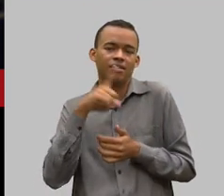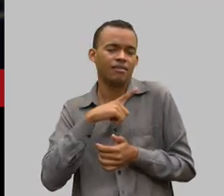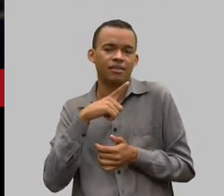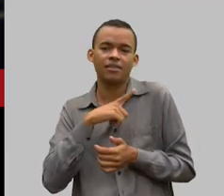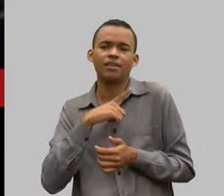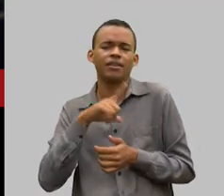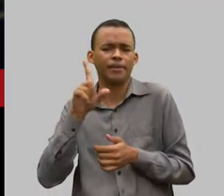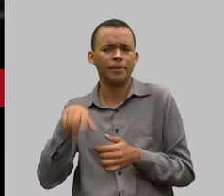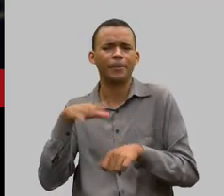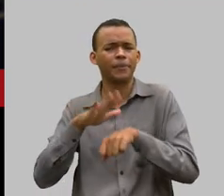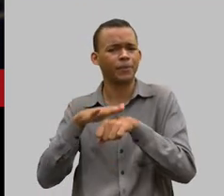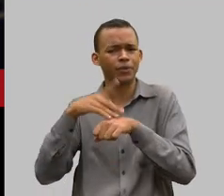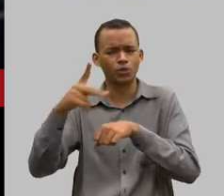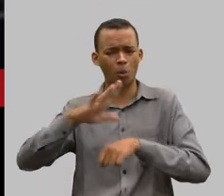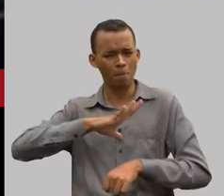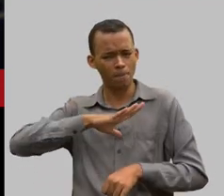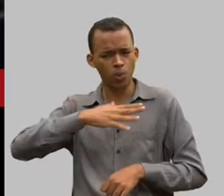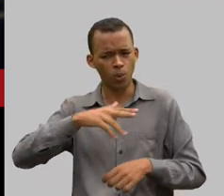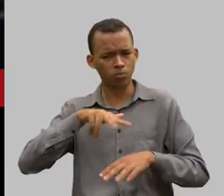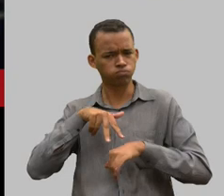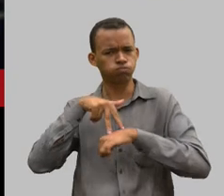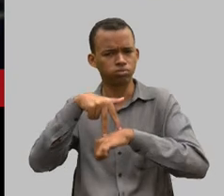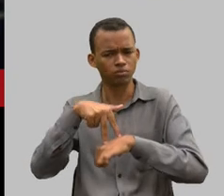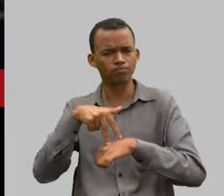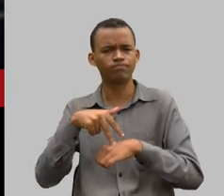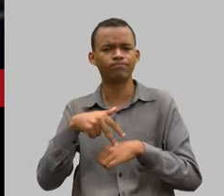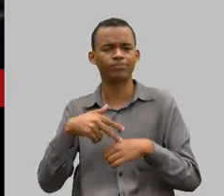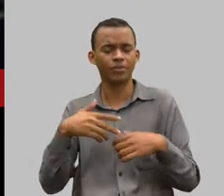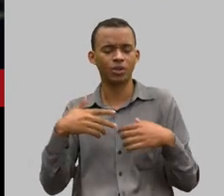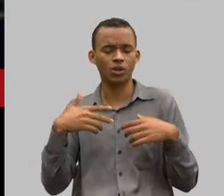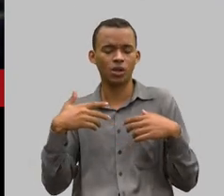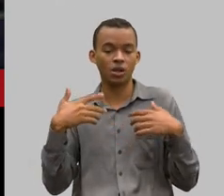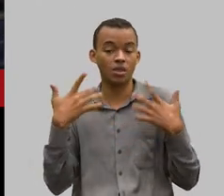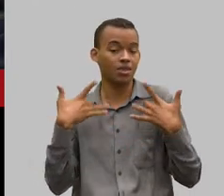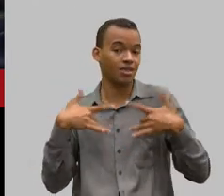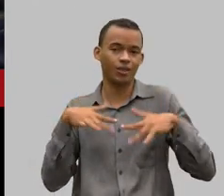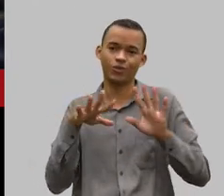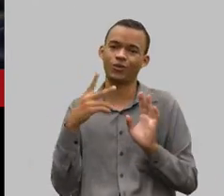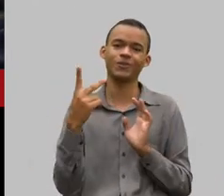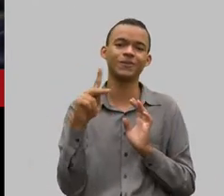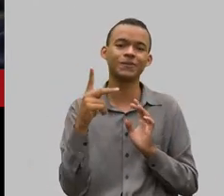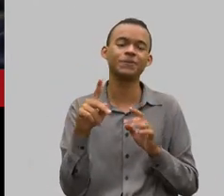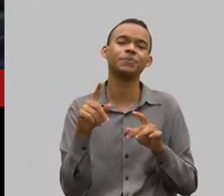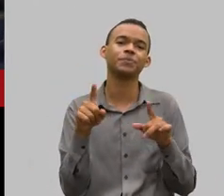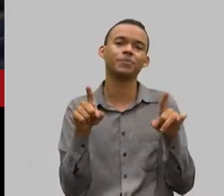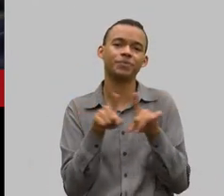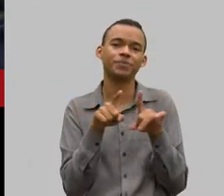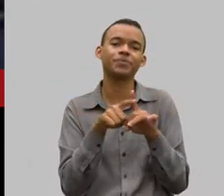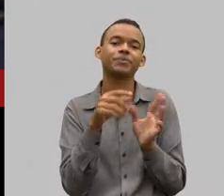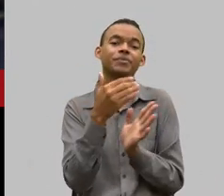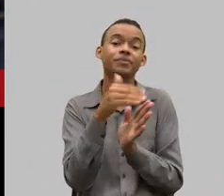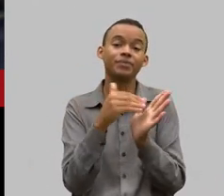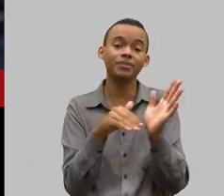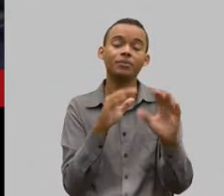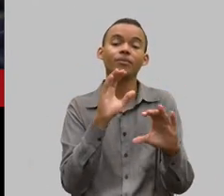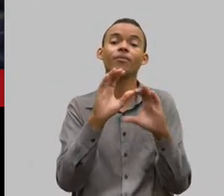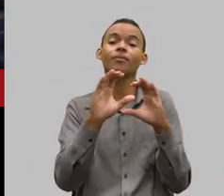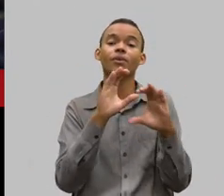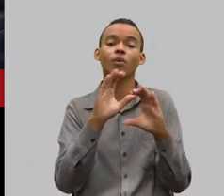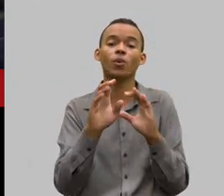valentia por natureza e agora o nosso secretário de comunicação o